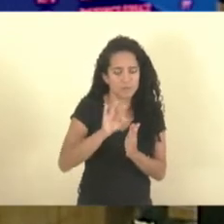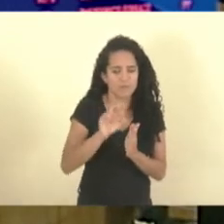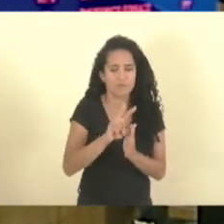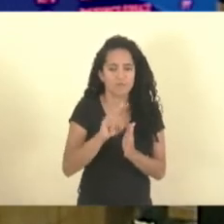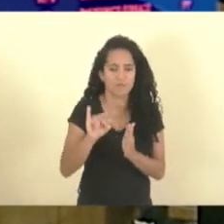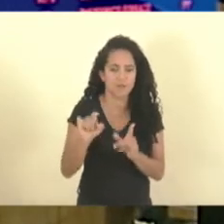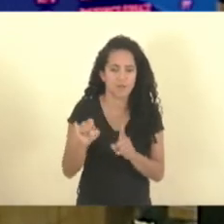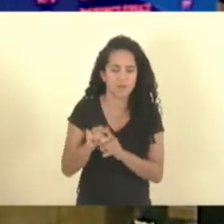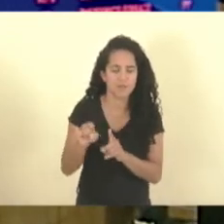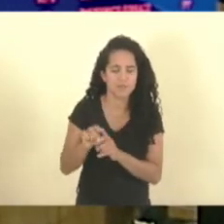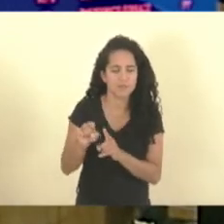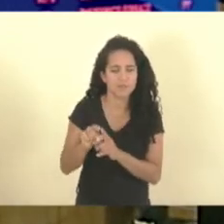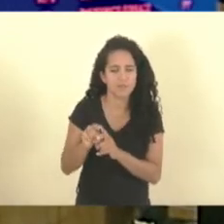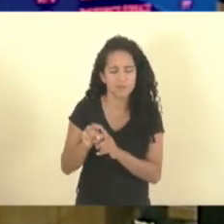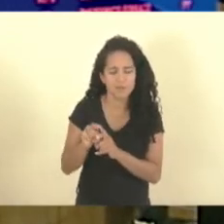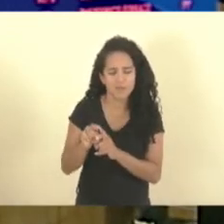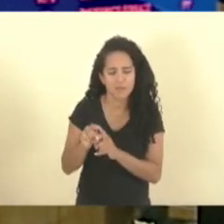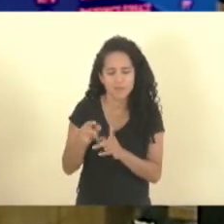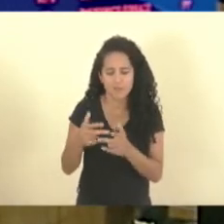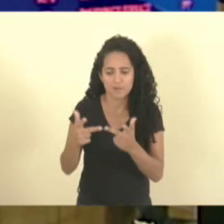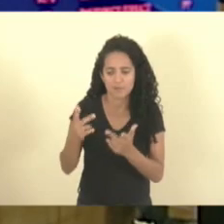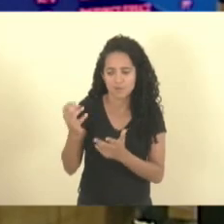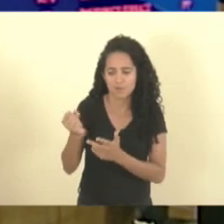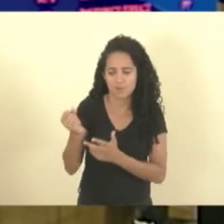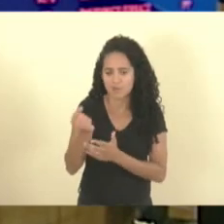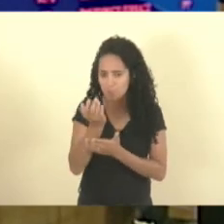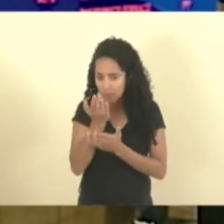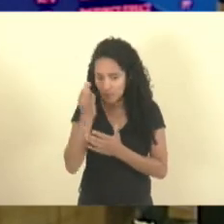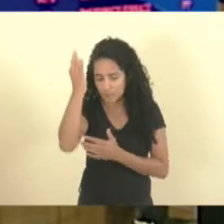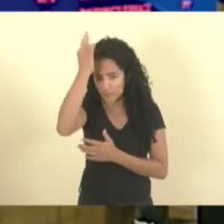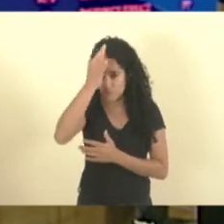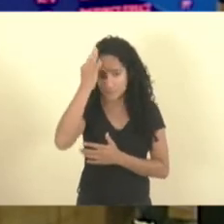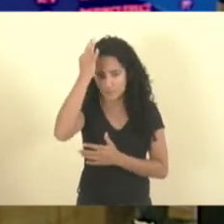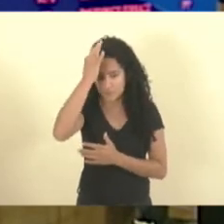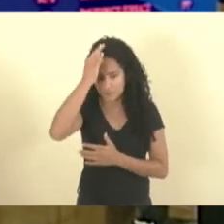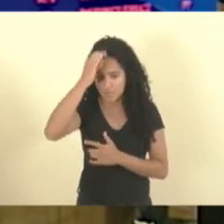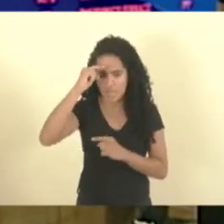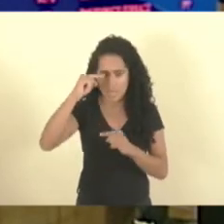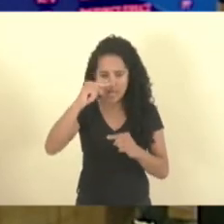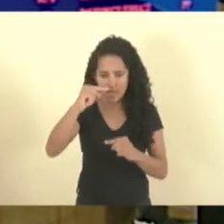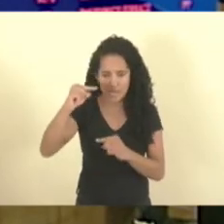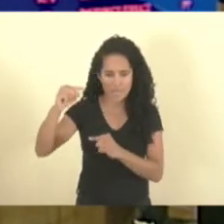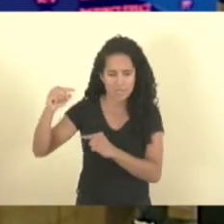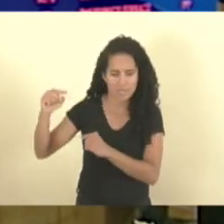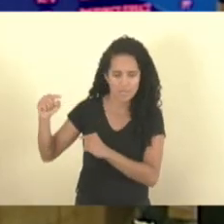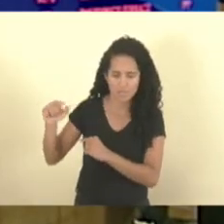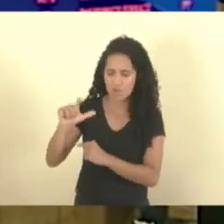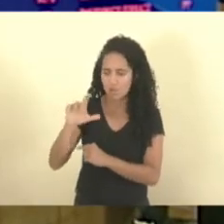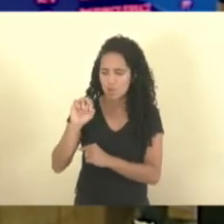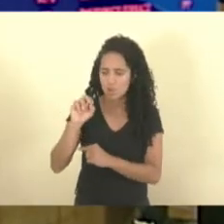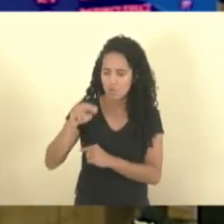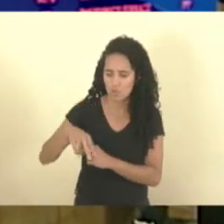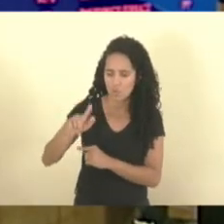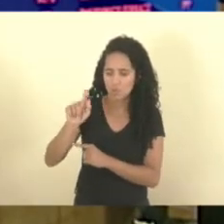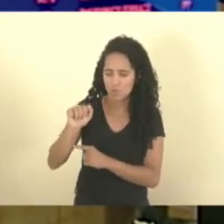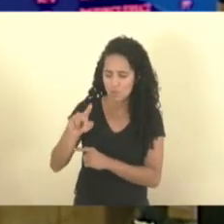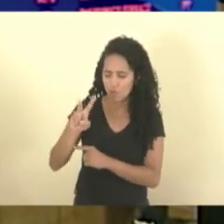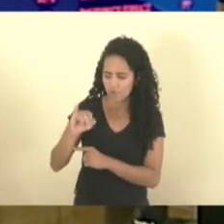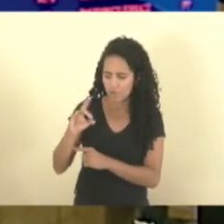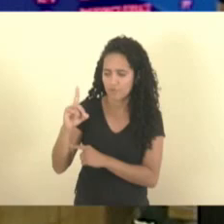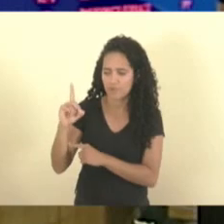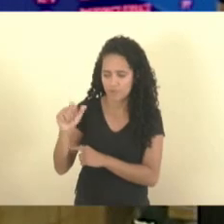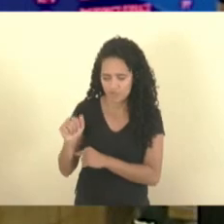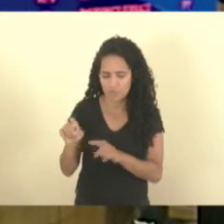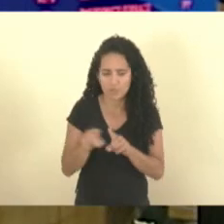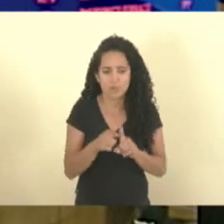a competitividade do leite produzido no Espírito Santo, leite em caixinha, chamado Longa Vida. Outro projeto